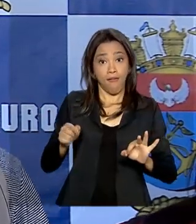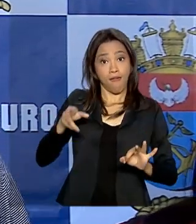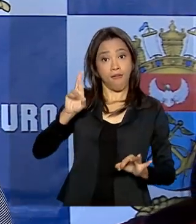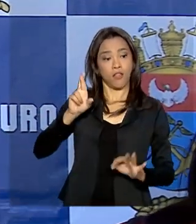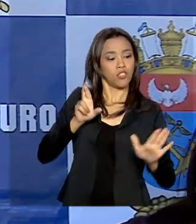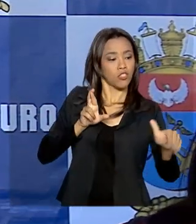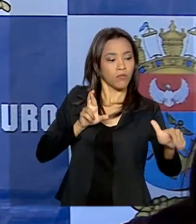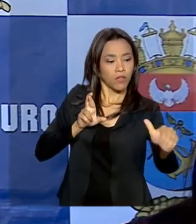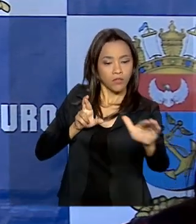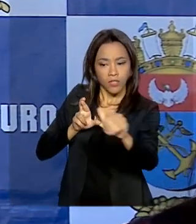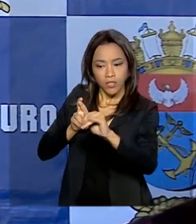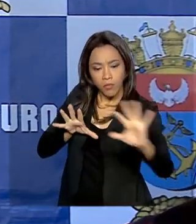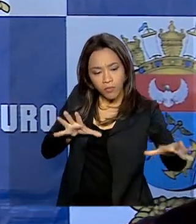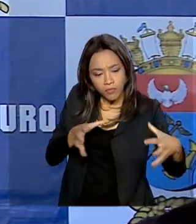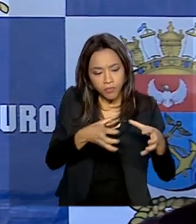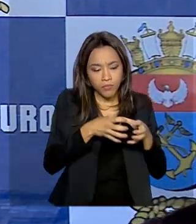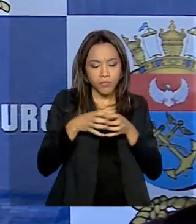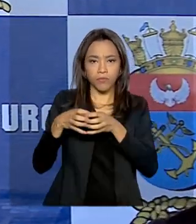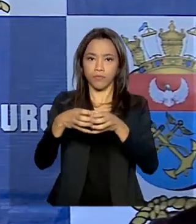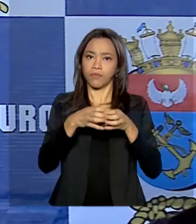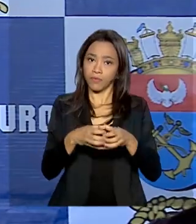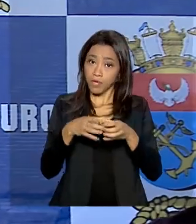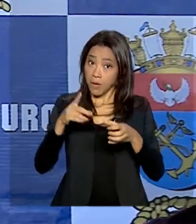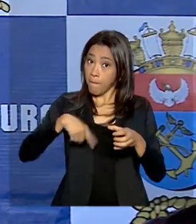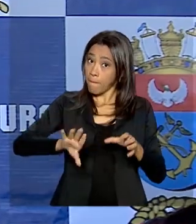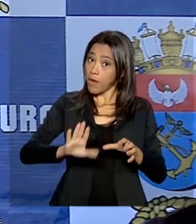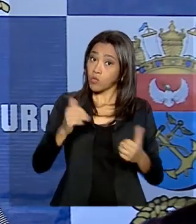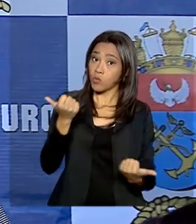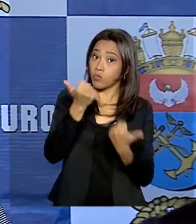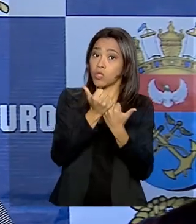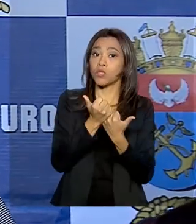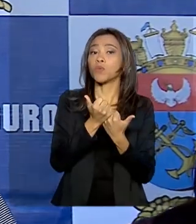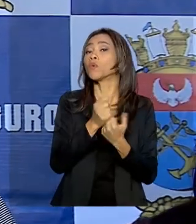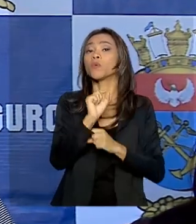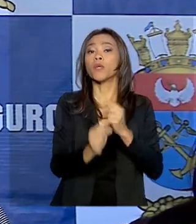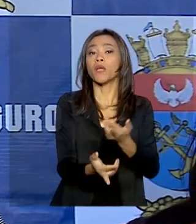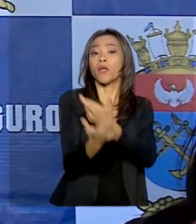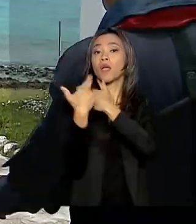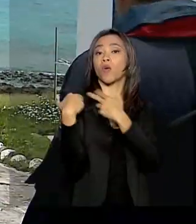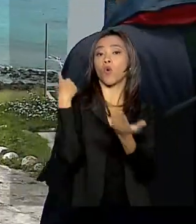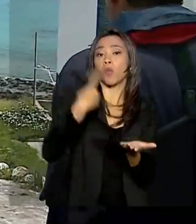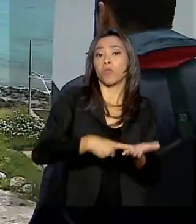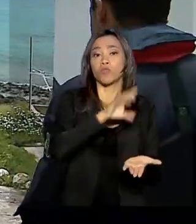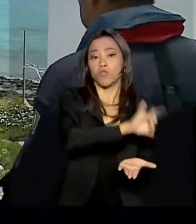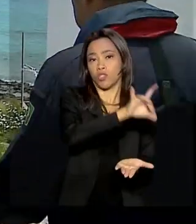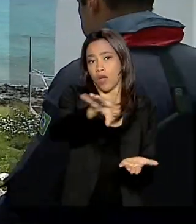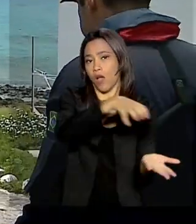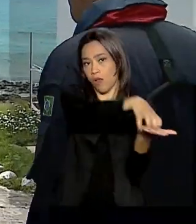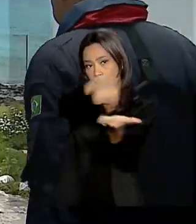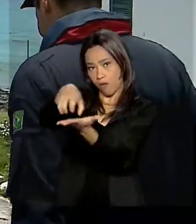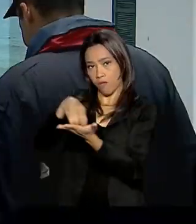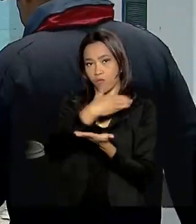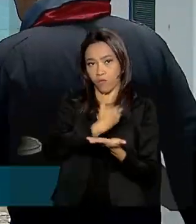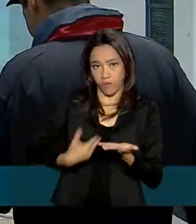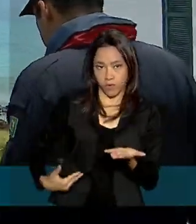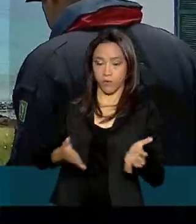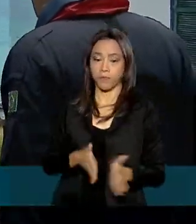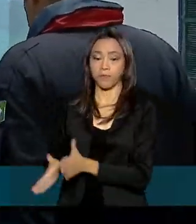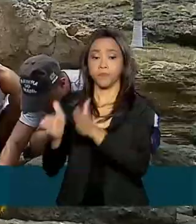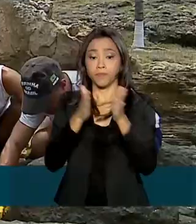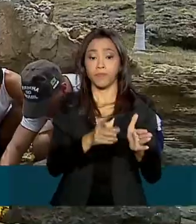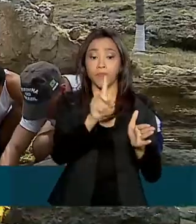integrado, mas ela não substitui a expertise que tem cada órgão. As primeiras manchas de óleo